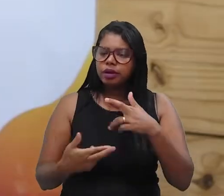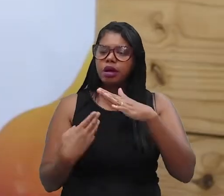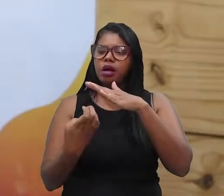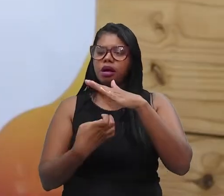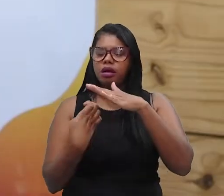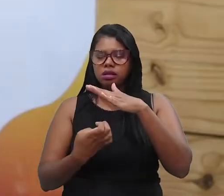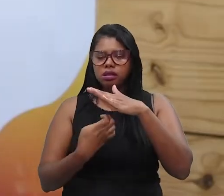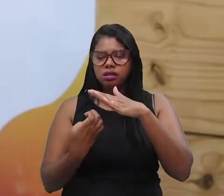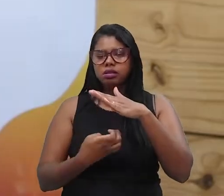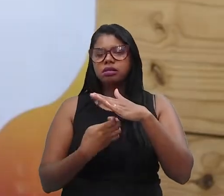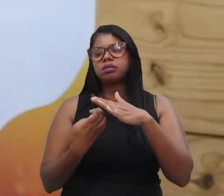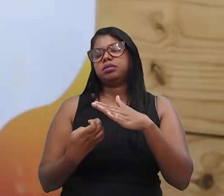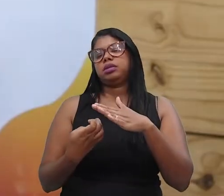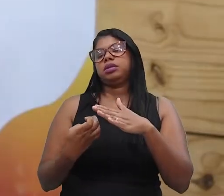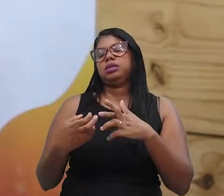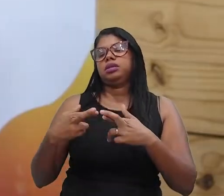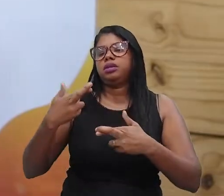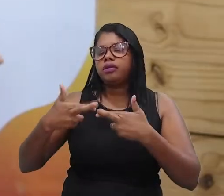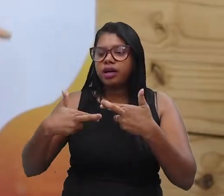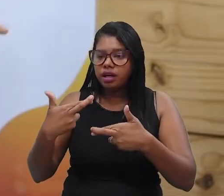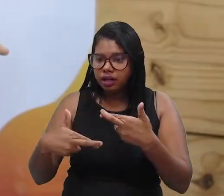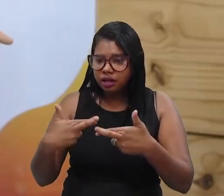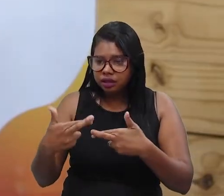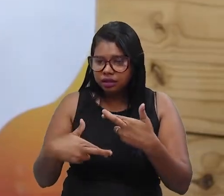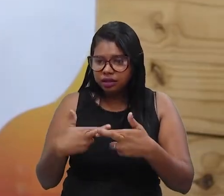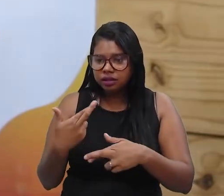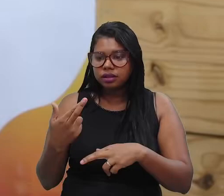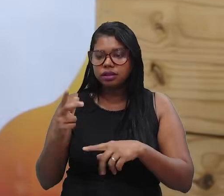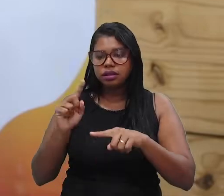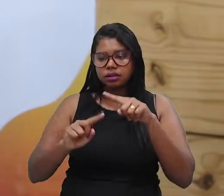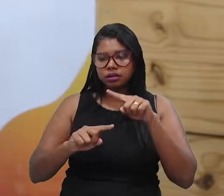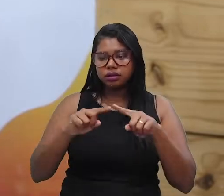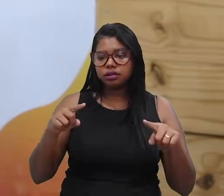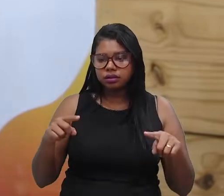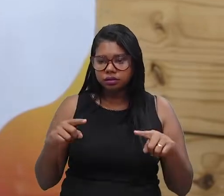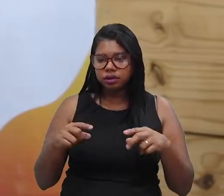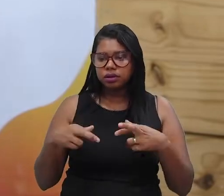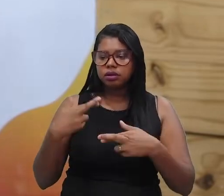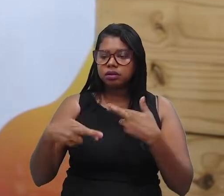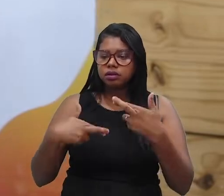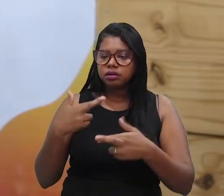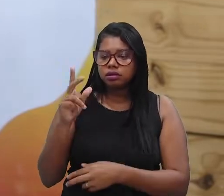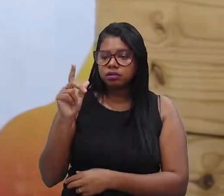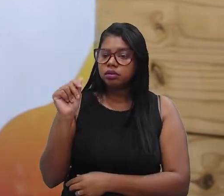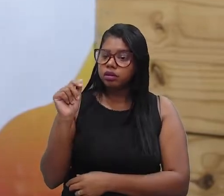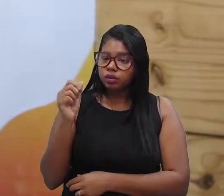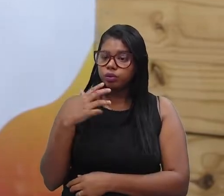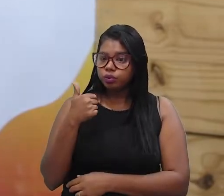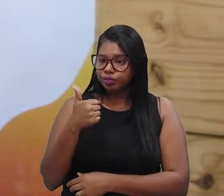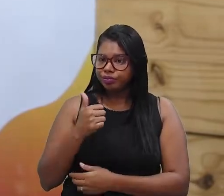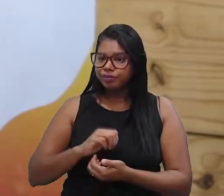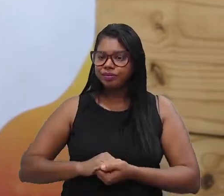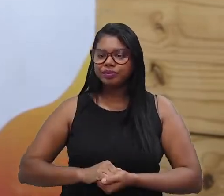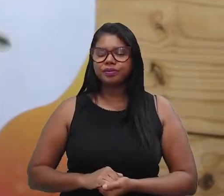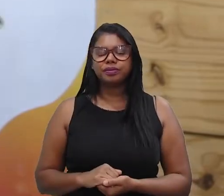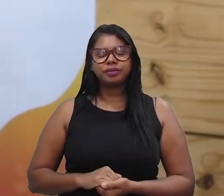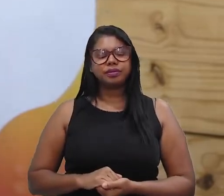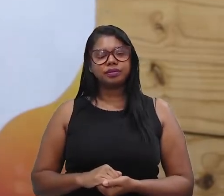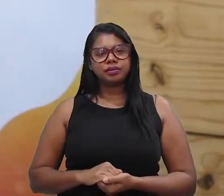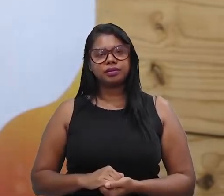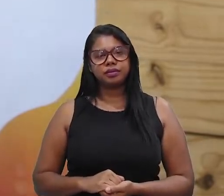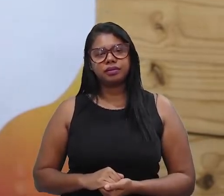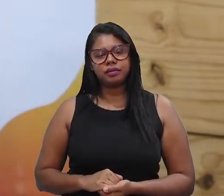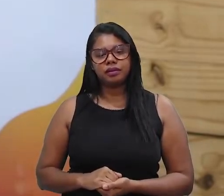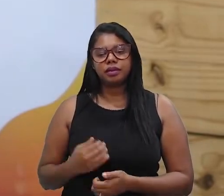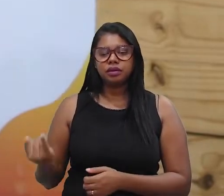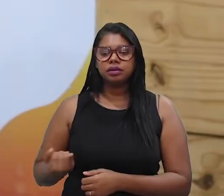empresas que fazem a reutilização desse material já encontram lucros significativos. Um ponto muito